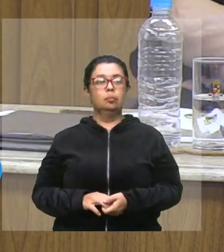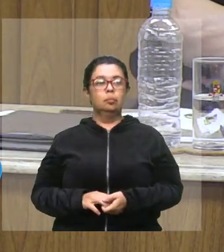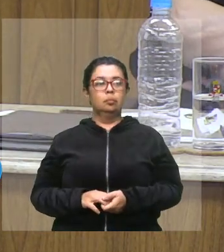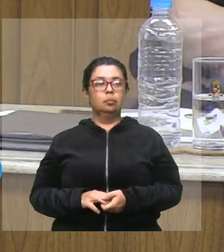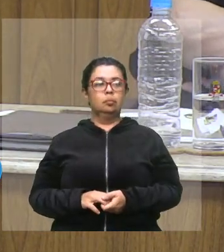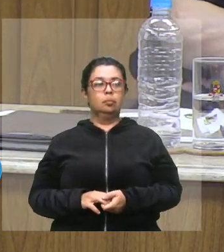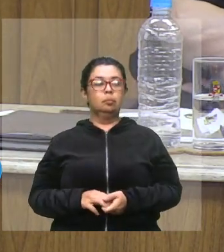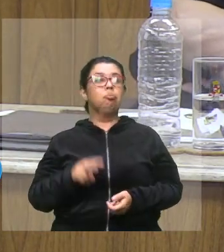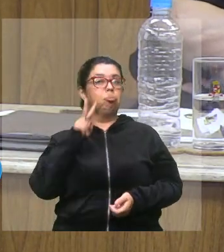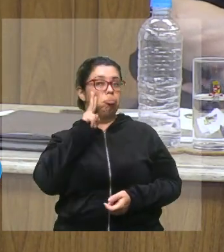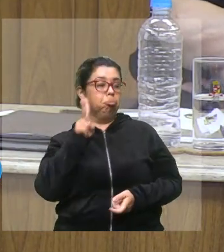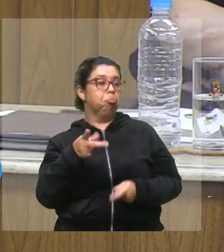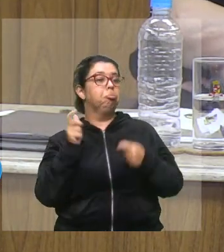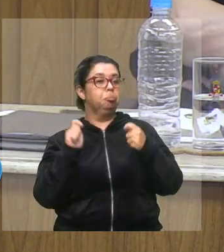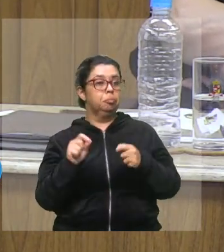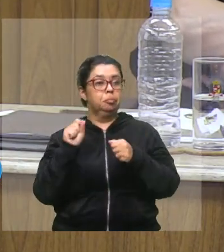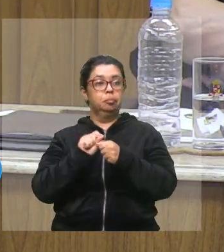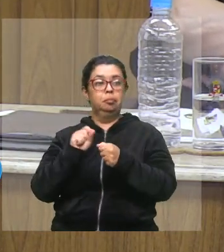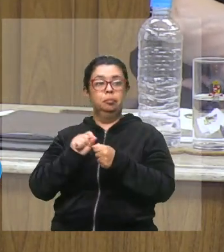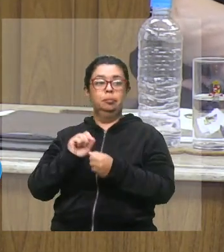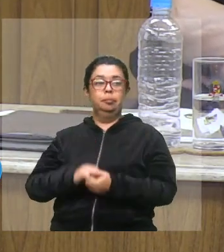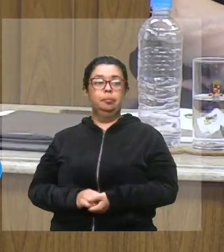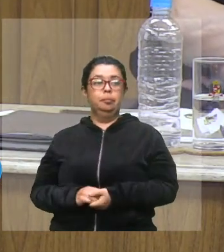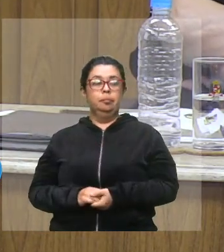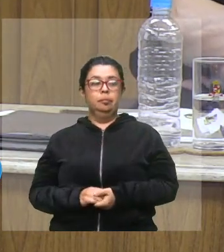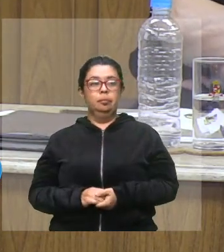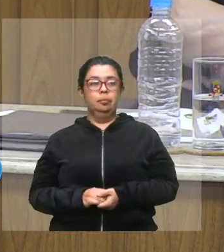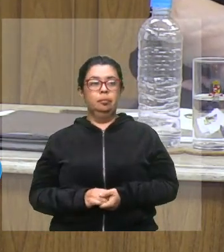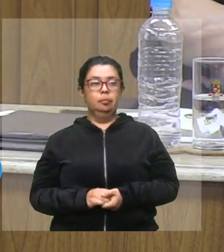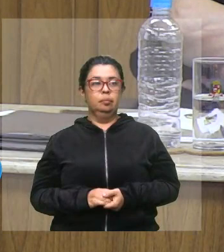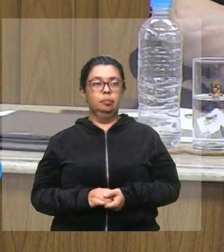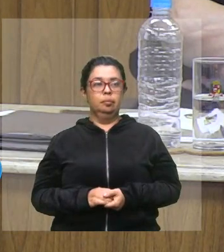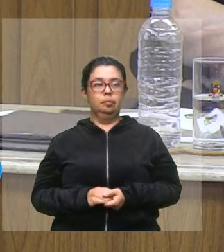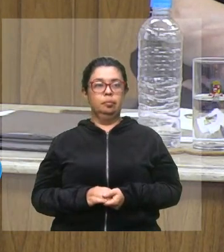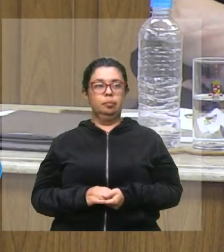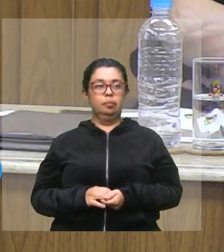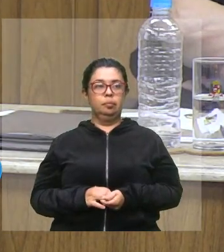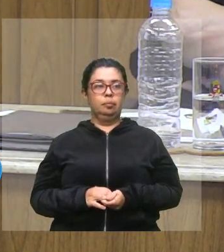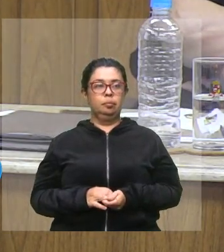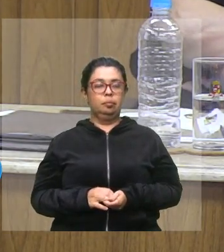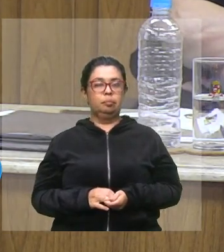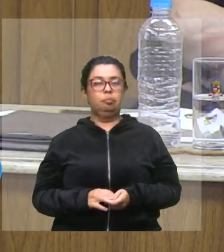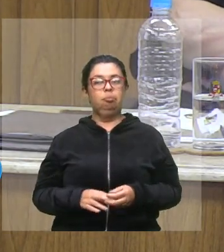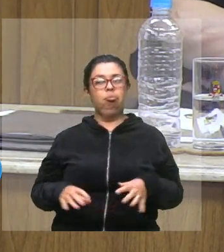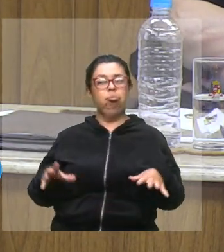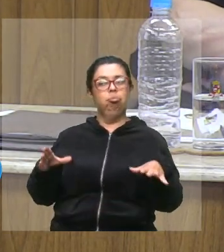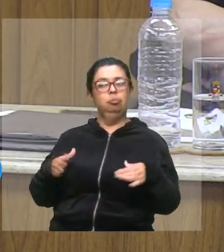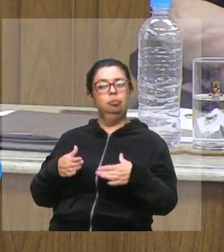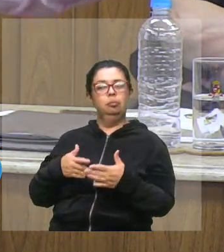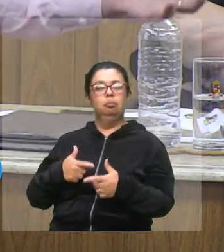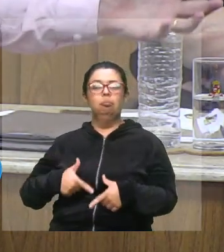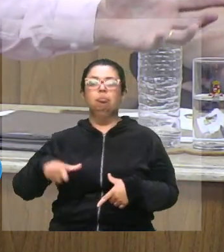essa possibilidade ali, e levou, saiu do campus e foi para